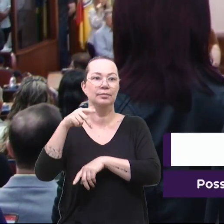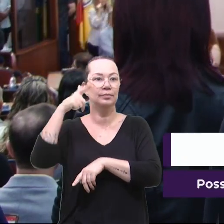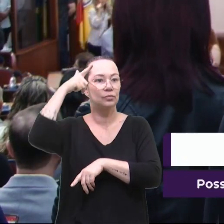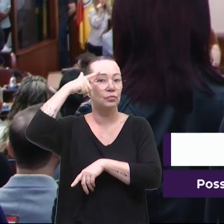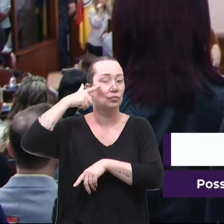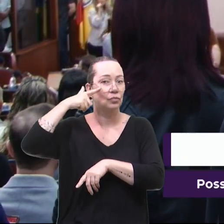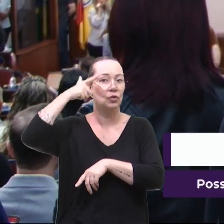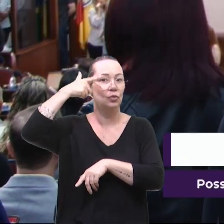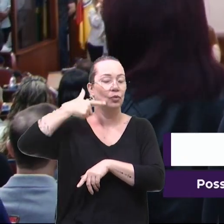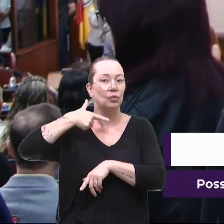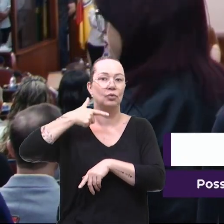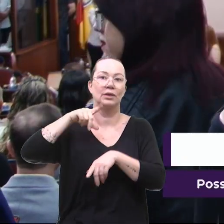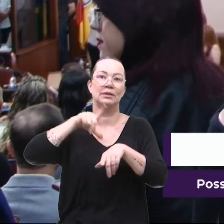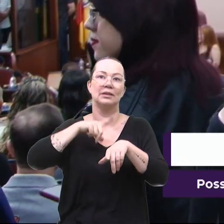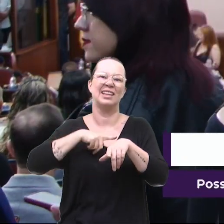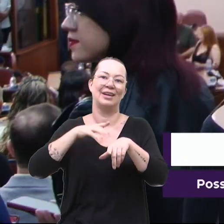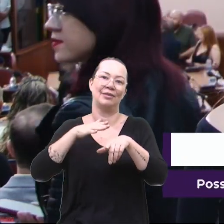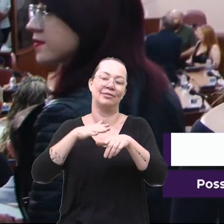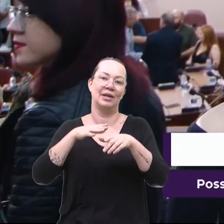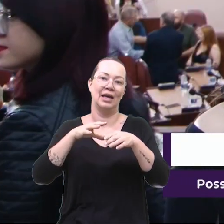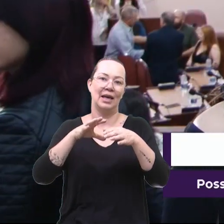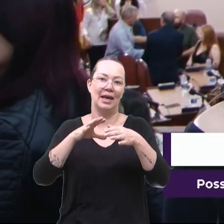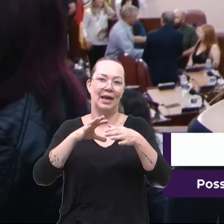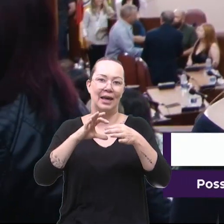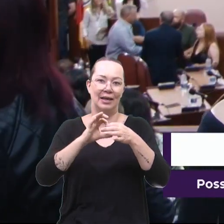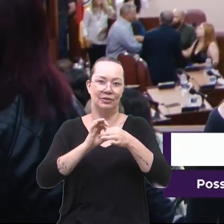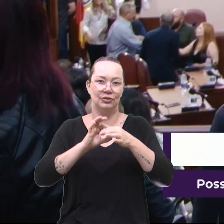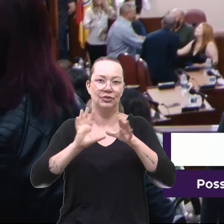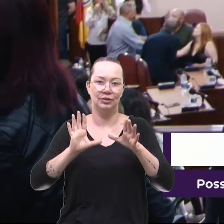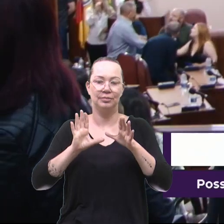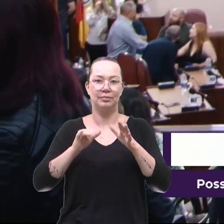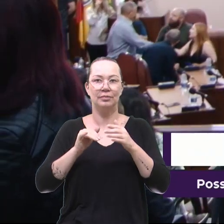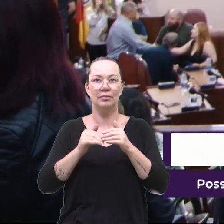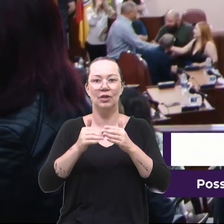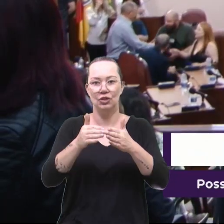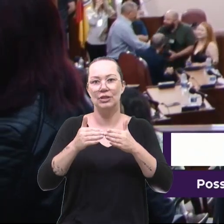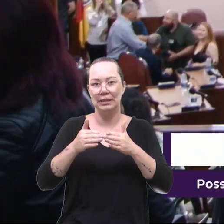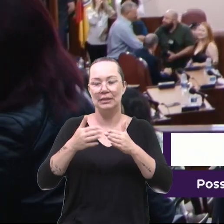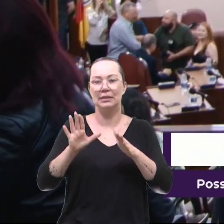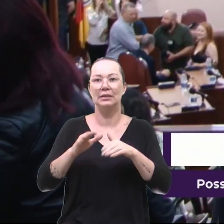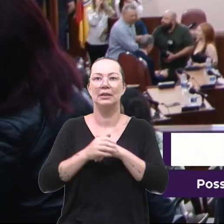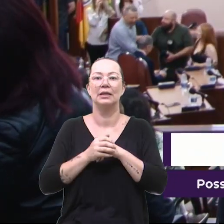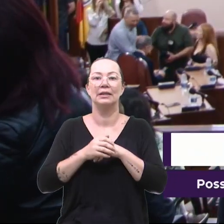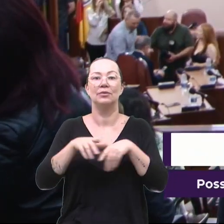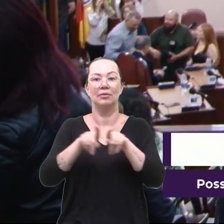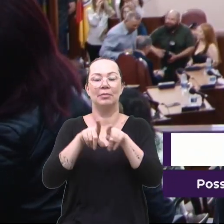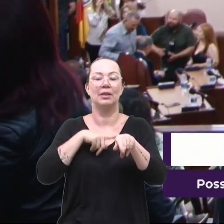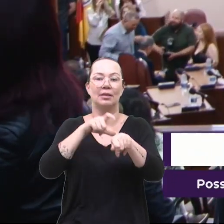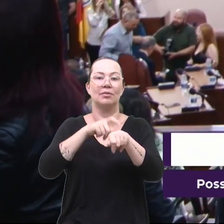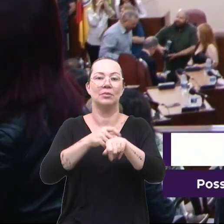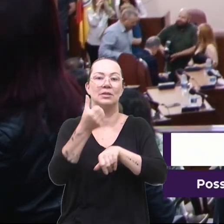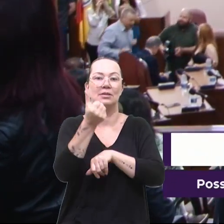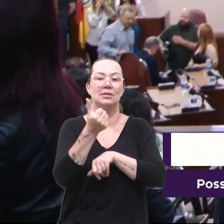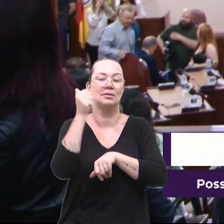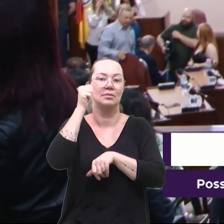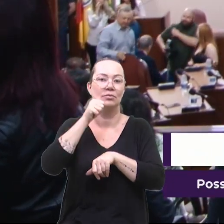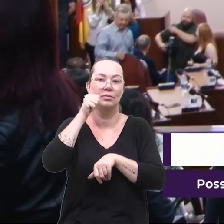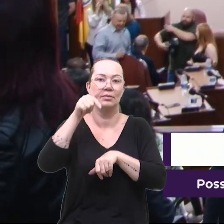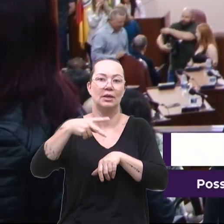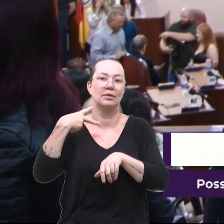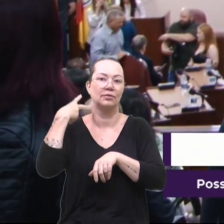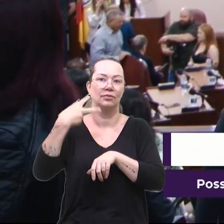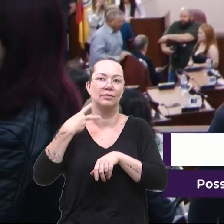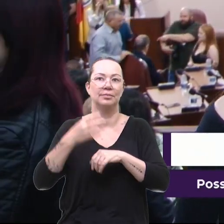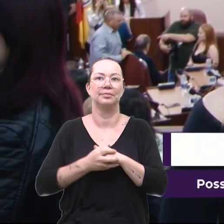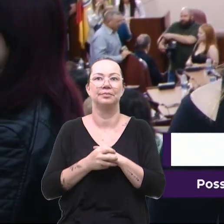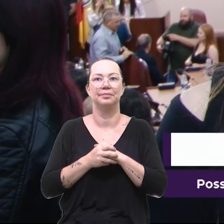Então, esses outros 2 momentos, a gente também teve 6 mulheres aqui na Câmara de Vereadores de Caxias